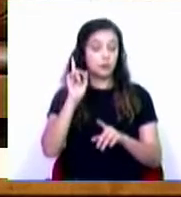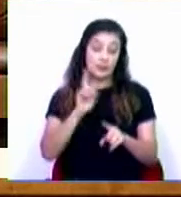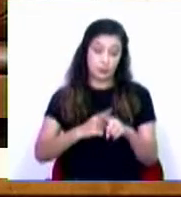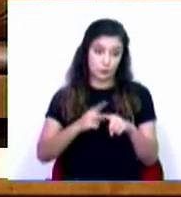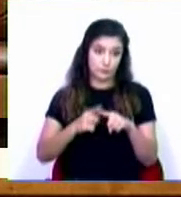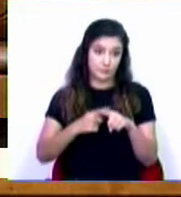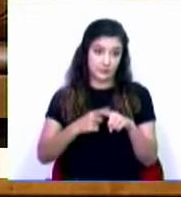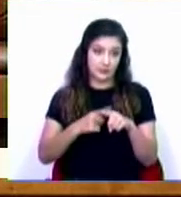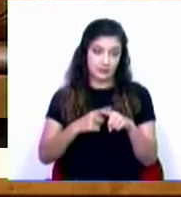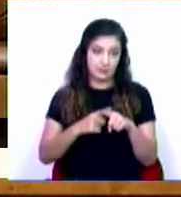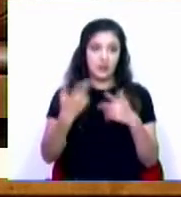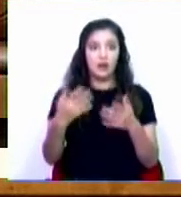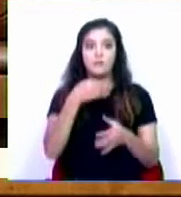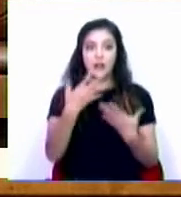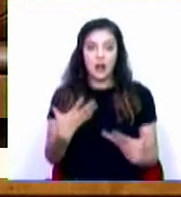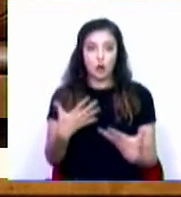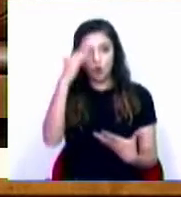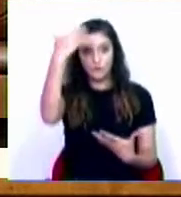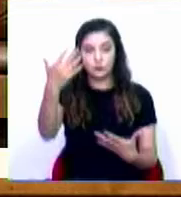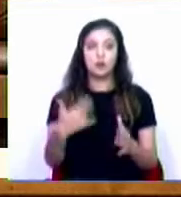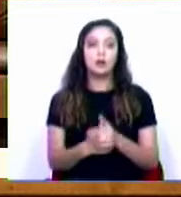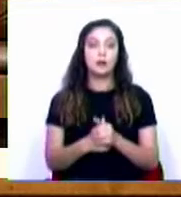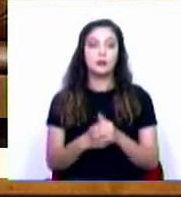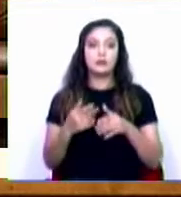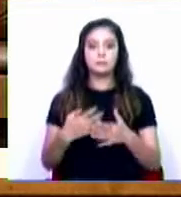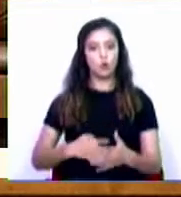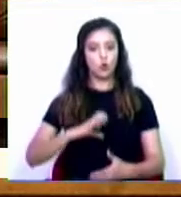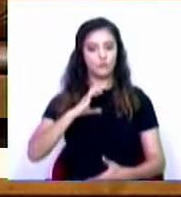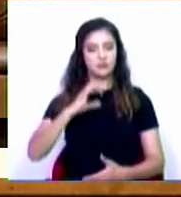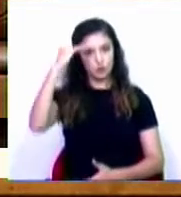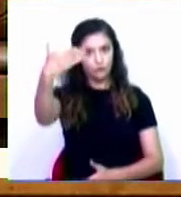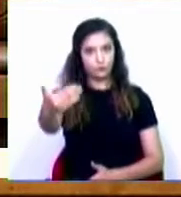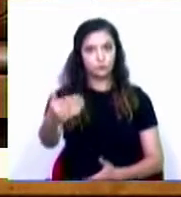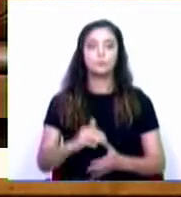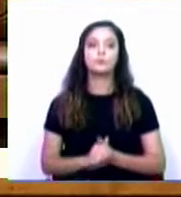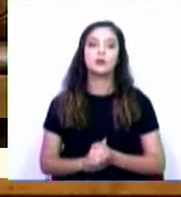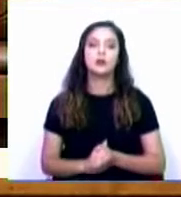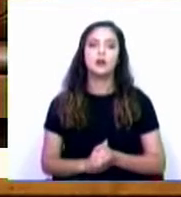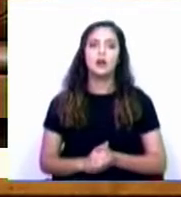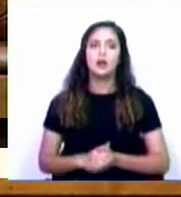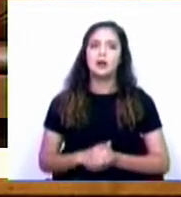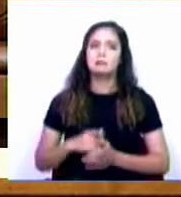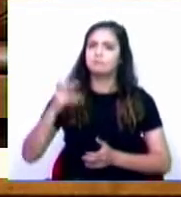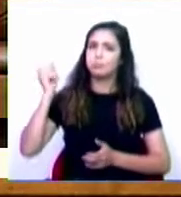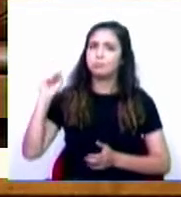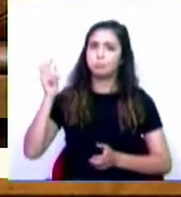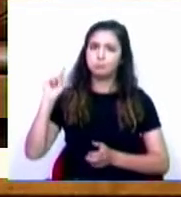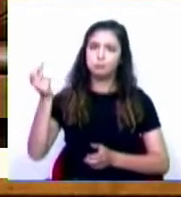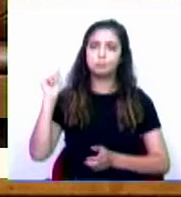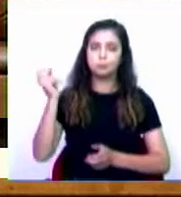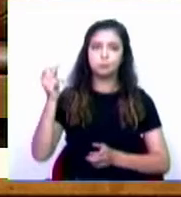futuro e a confiança que temos nesse mesmo futuro. Ao longo de décadas, as vantagens comparativas da nossa